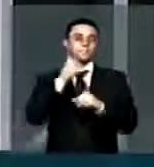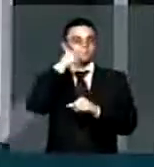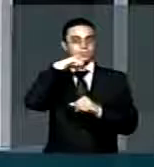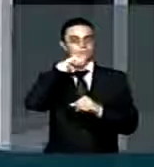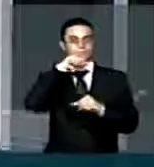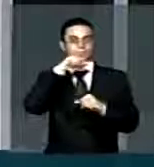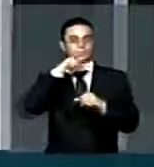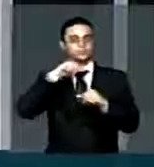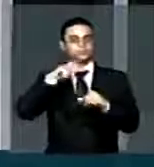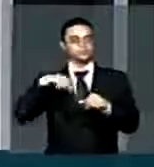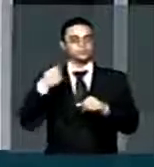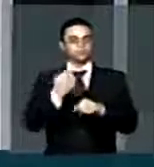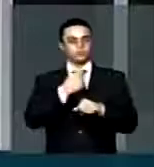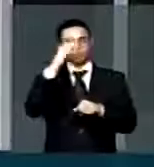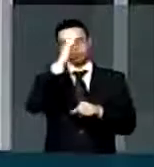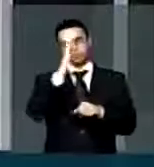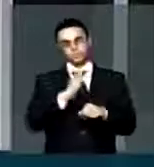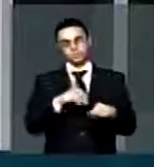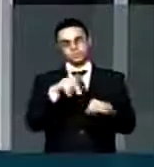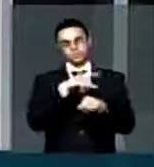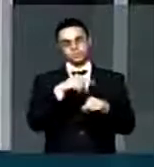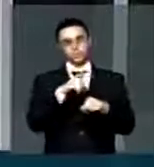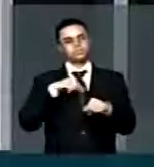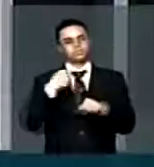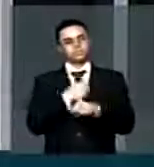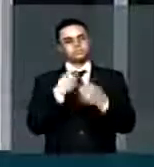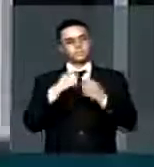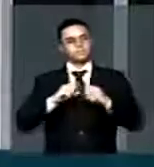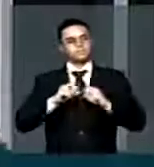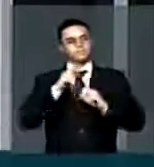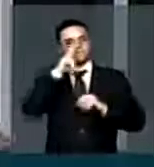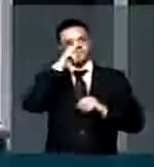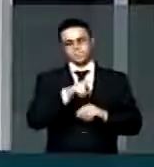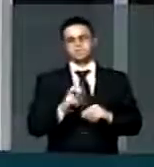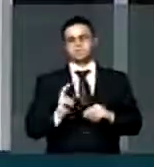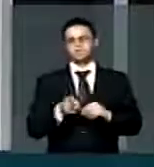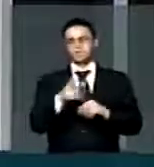mamães deste nosso Brasil que sejamos fortes,